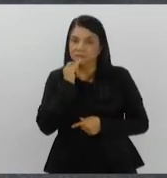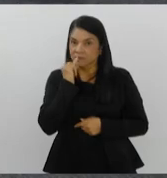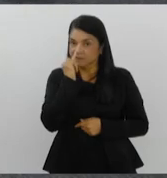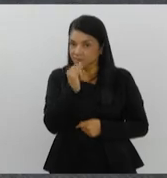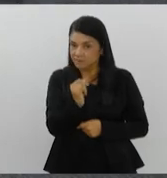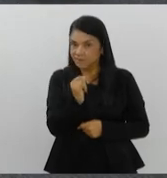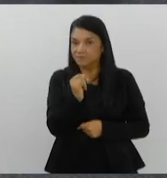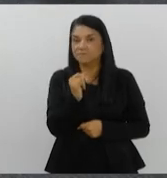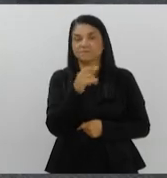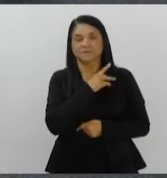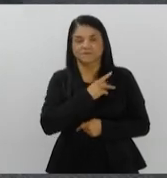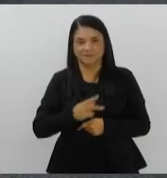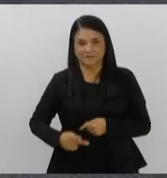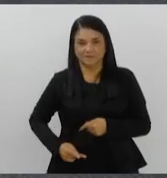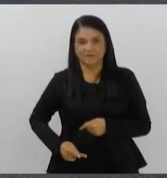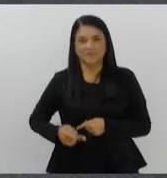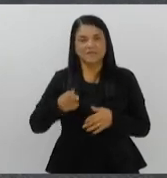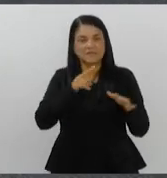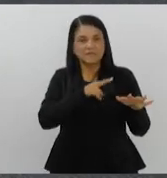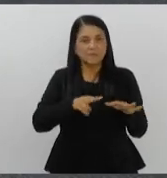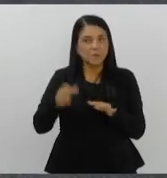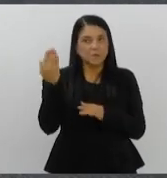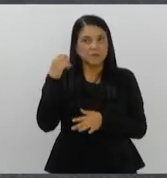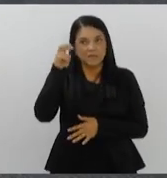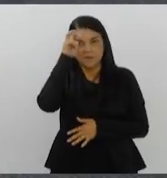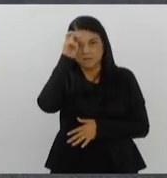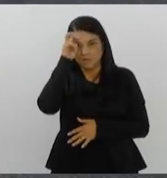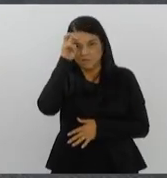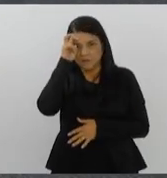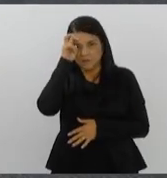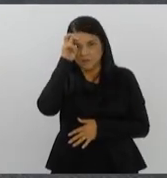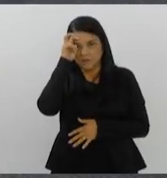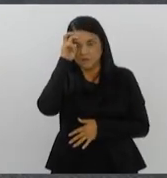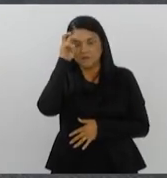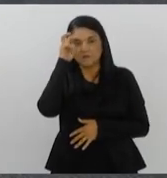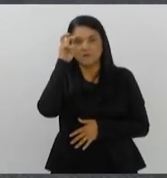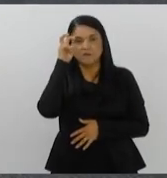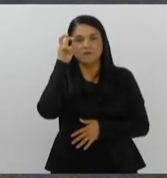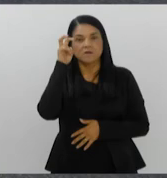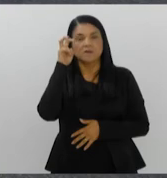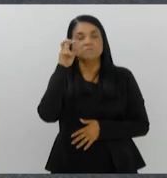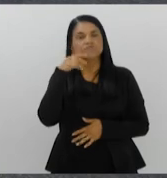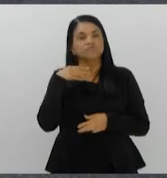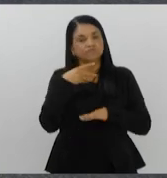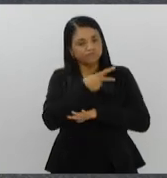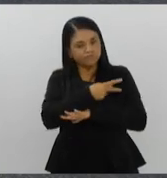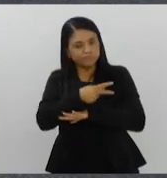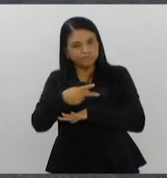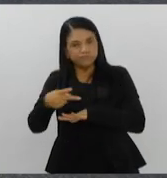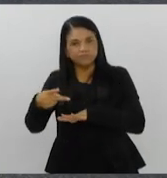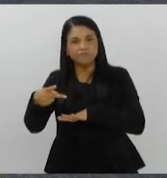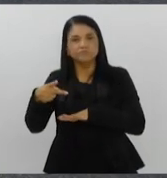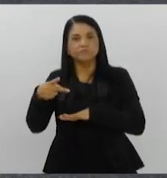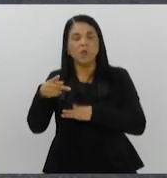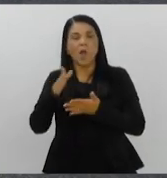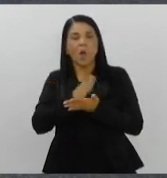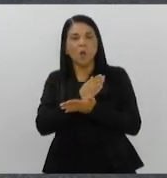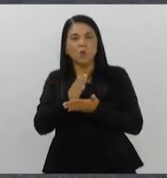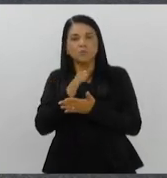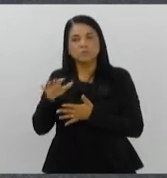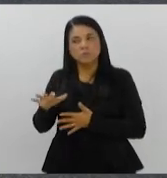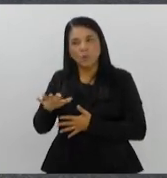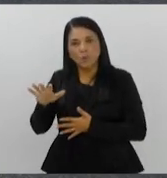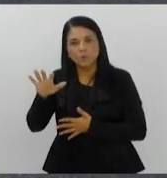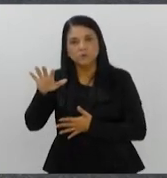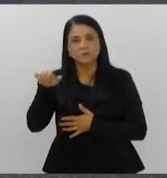que na semana passada, na quinta-feira, eu estive em algumas visitas lá em algumas comunidades